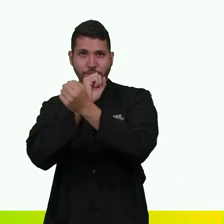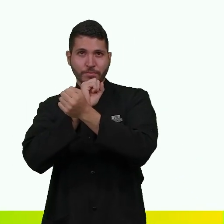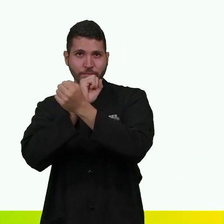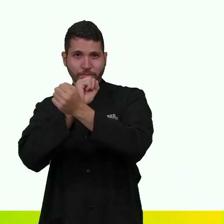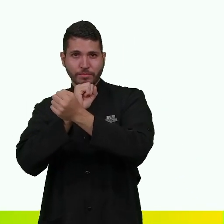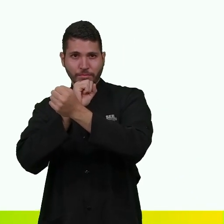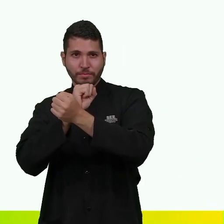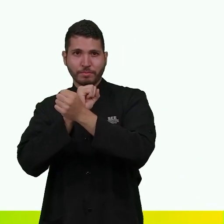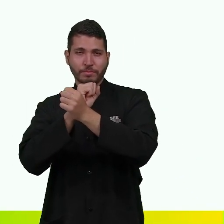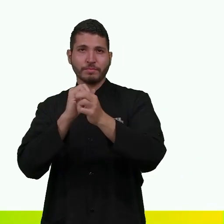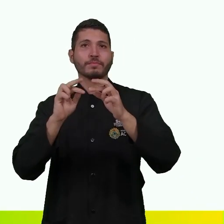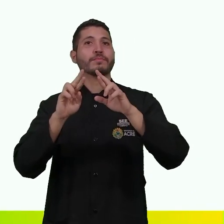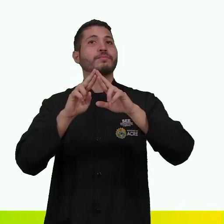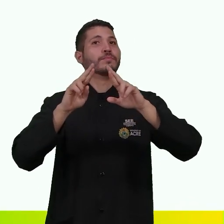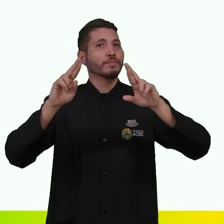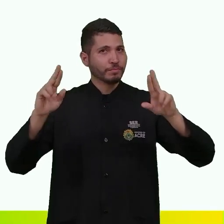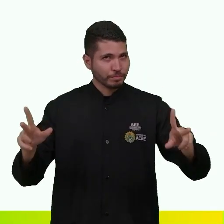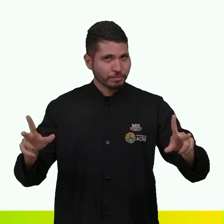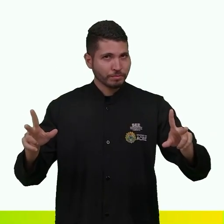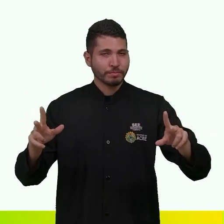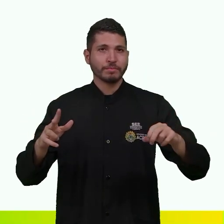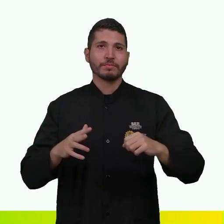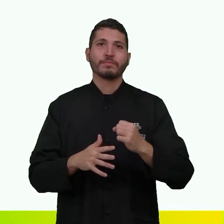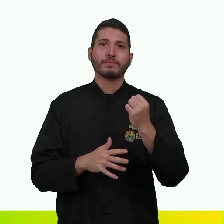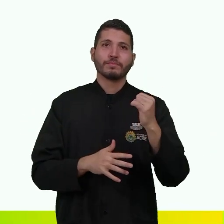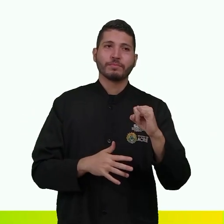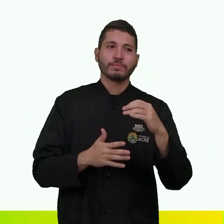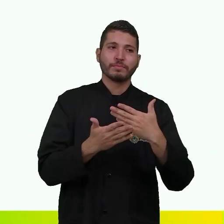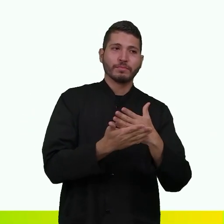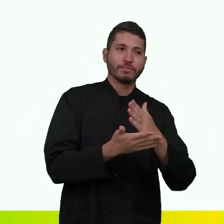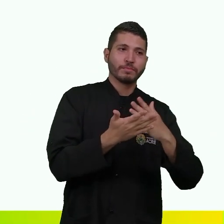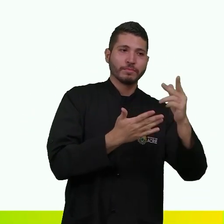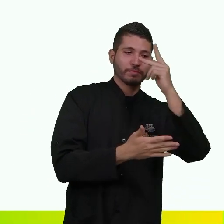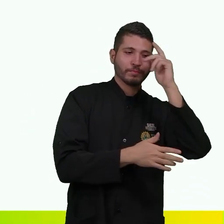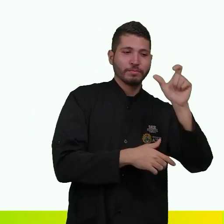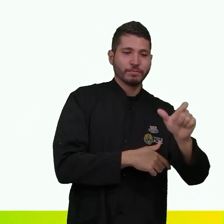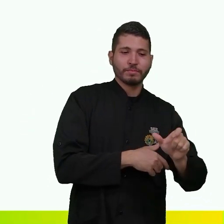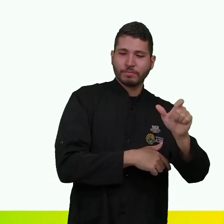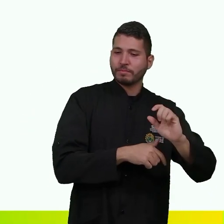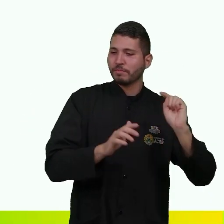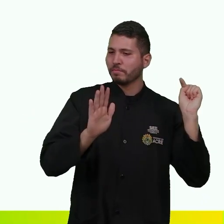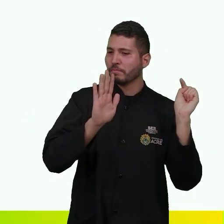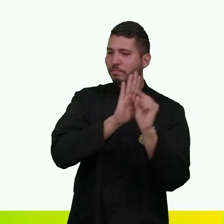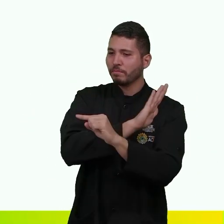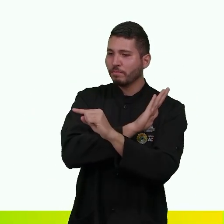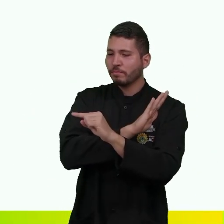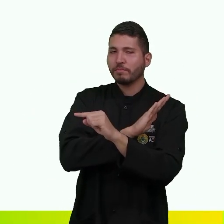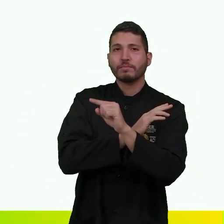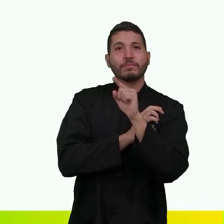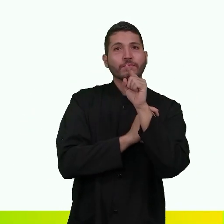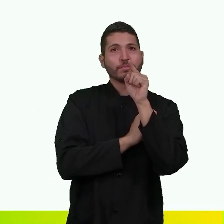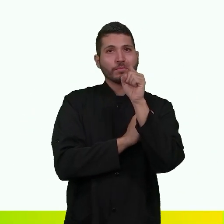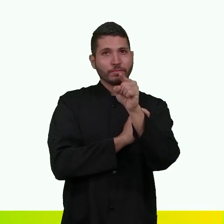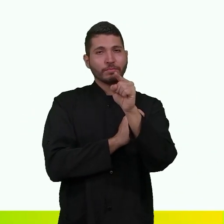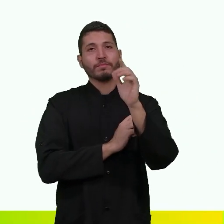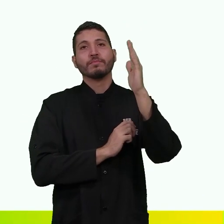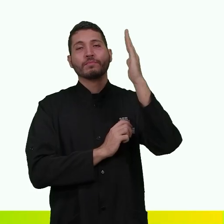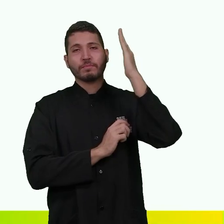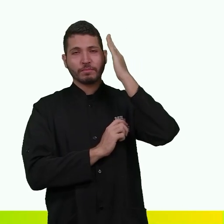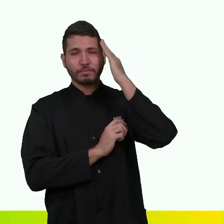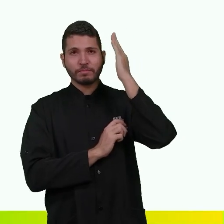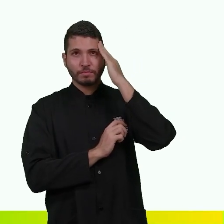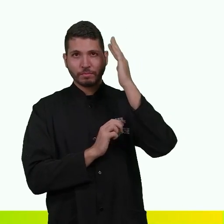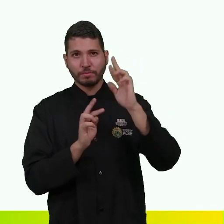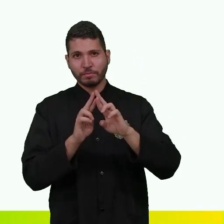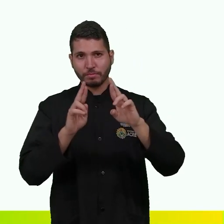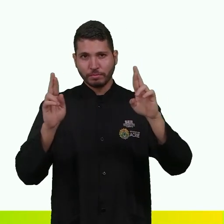dois. Se te perguntarem aí o que é trabalho livre e o que é trabalho escravo moderno, né? Você vai entender essa diferença agora.